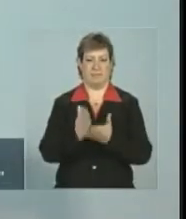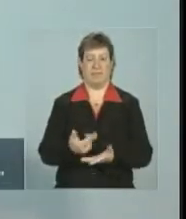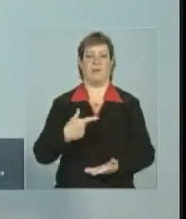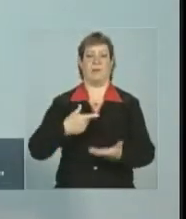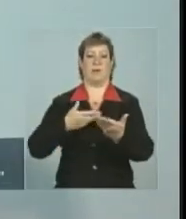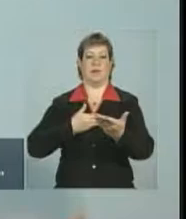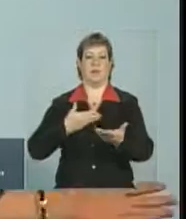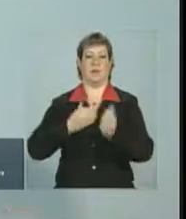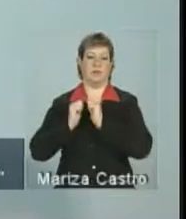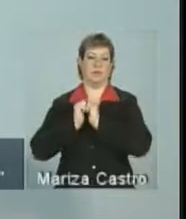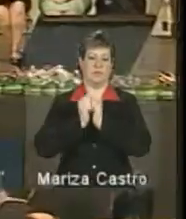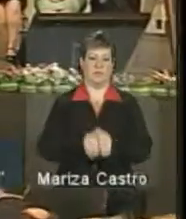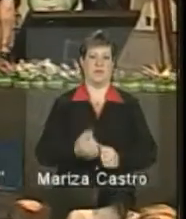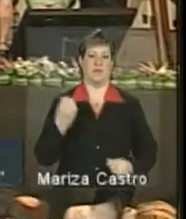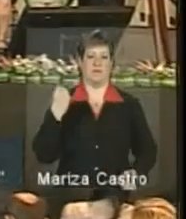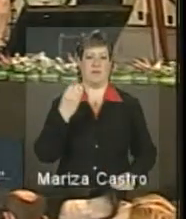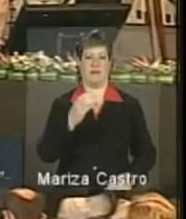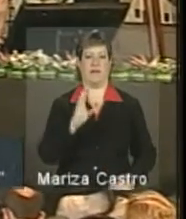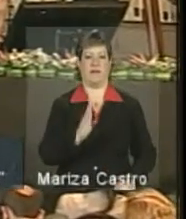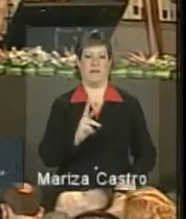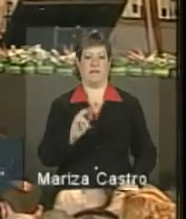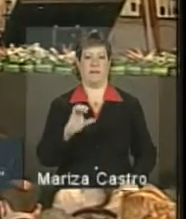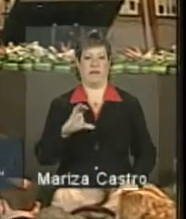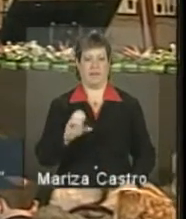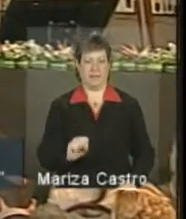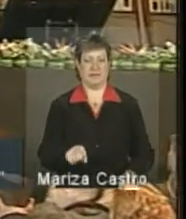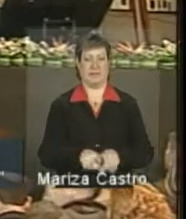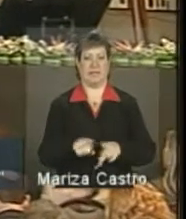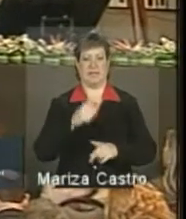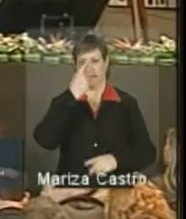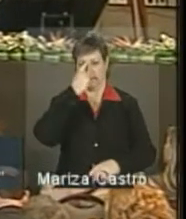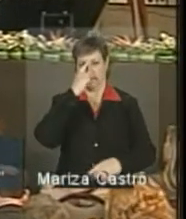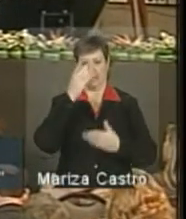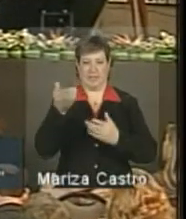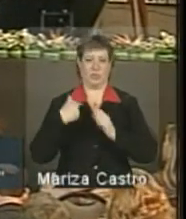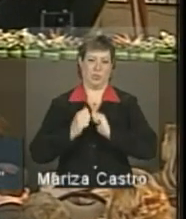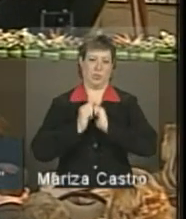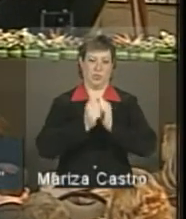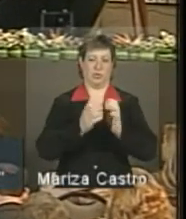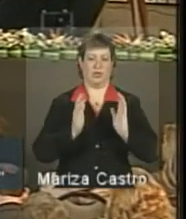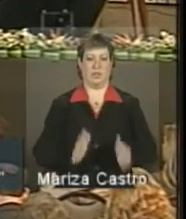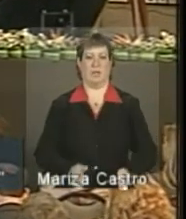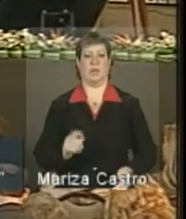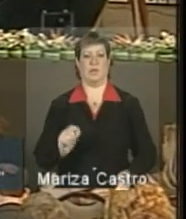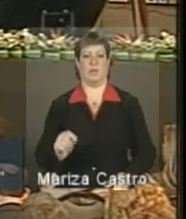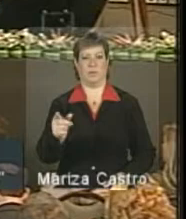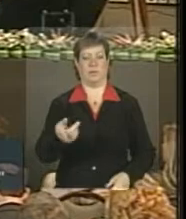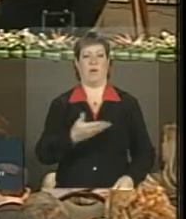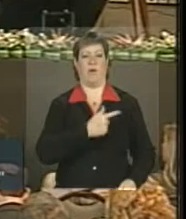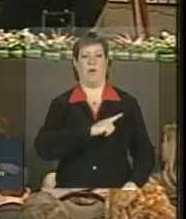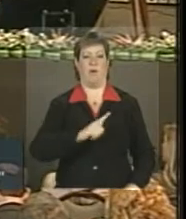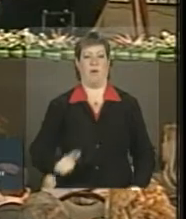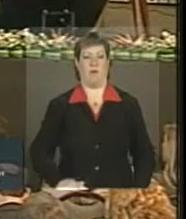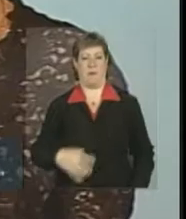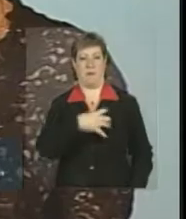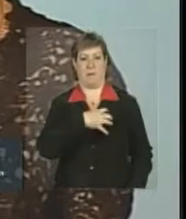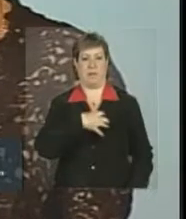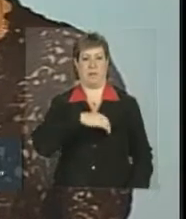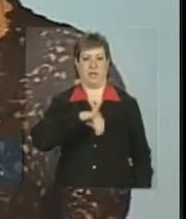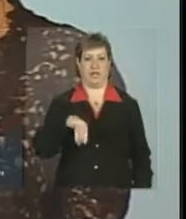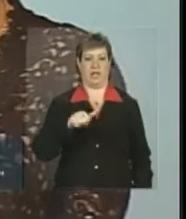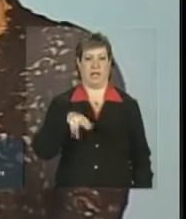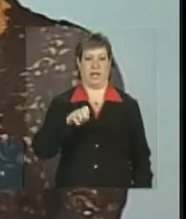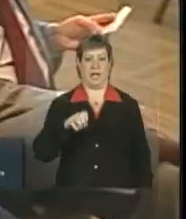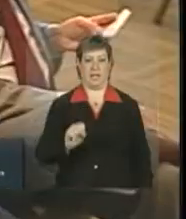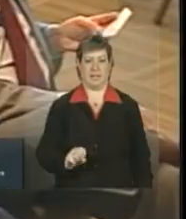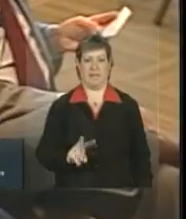viagem aos BRICS e à Índia, o governador da Bahia, Jacques